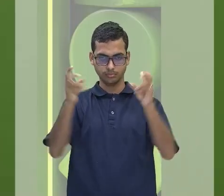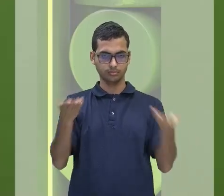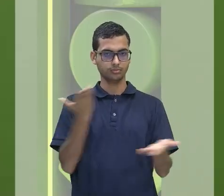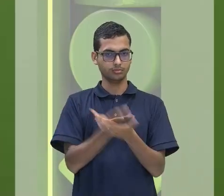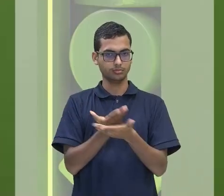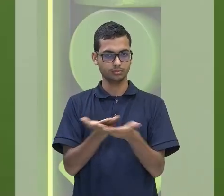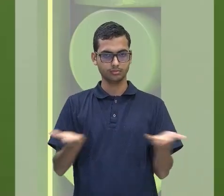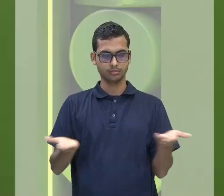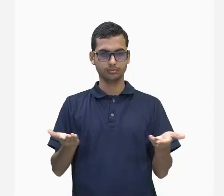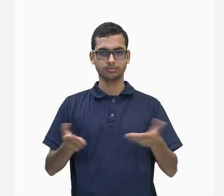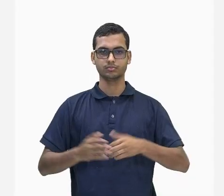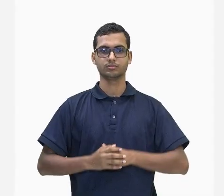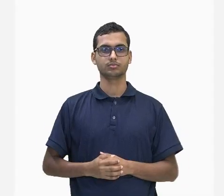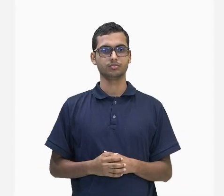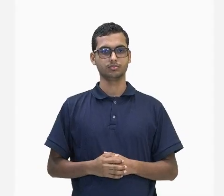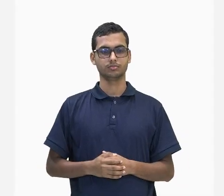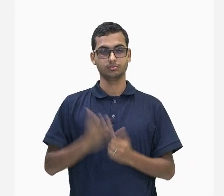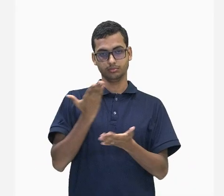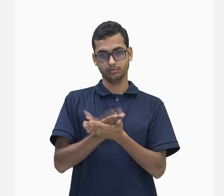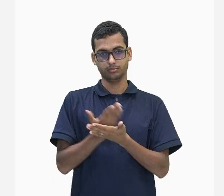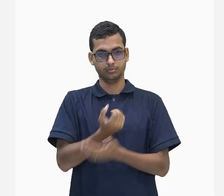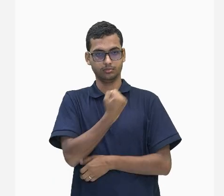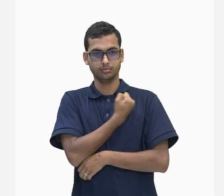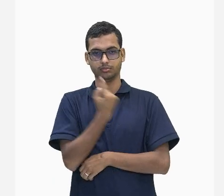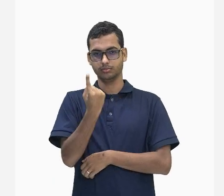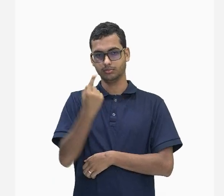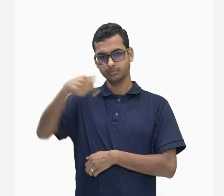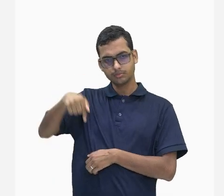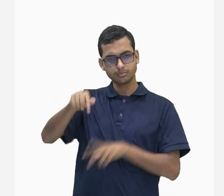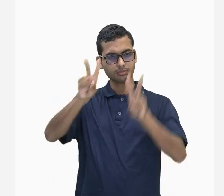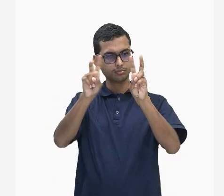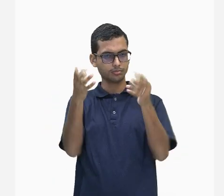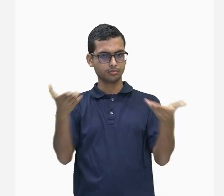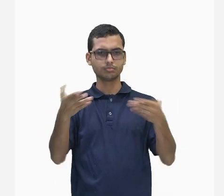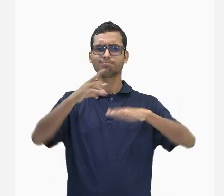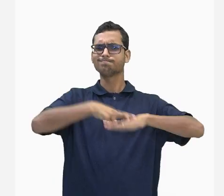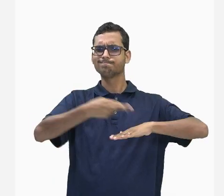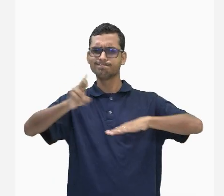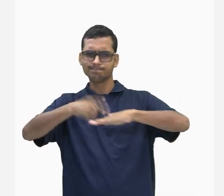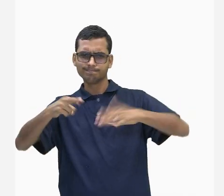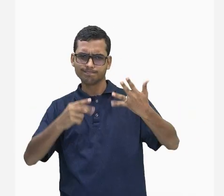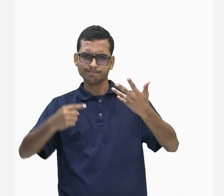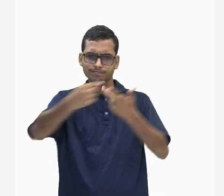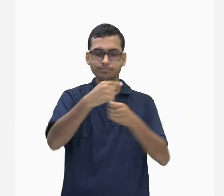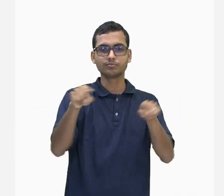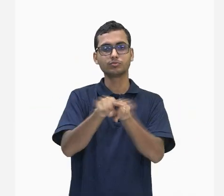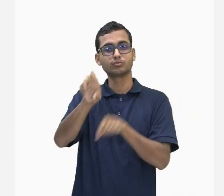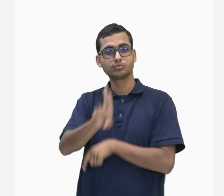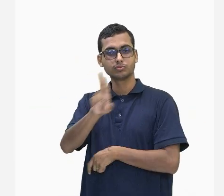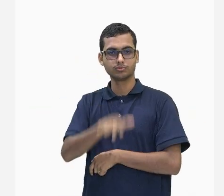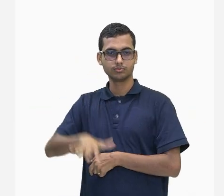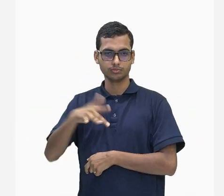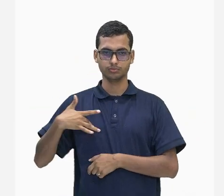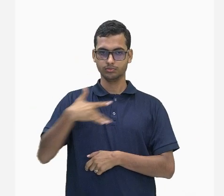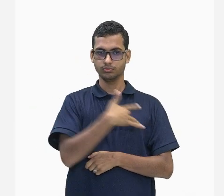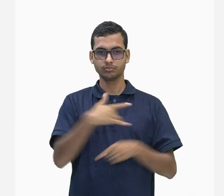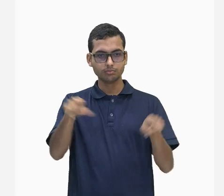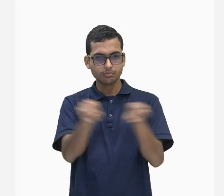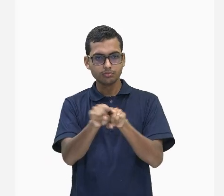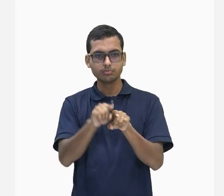conhecimento? Aula 17, objeto de conhecimento, radiações e suas aplicações na